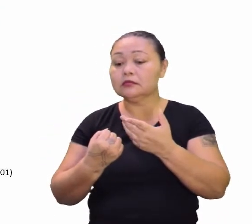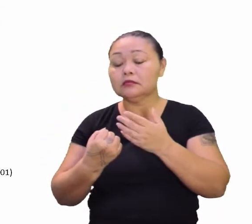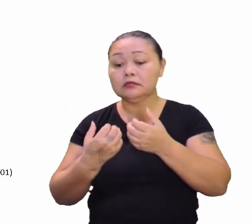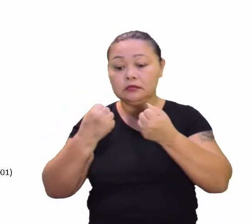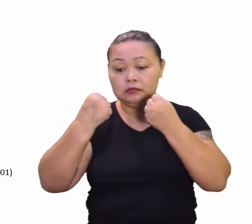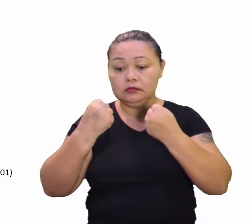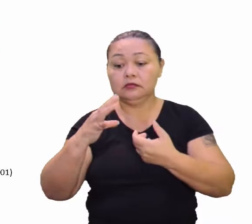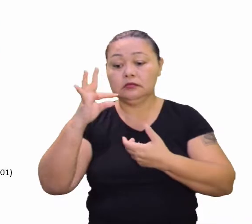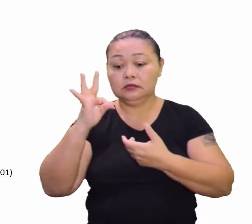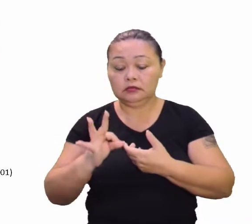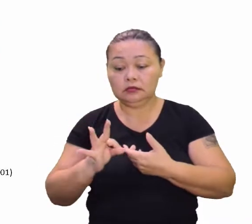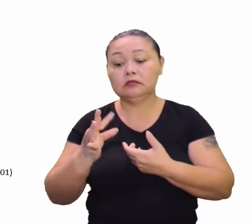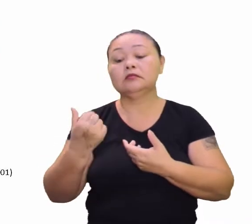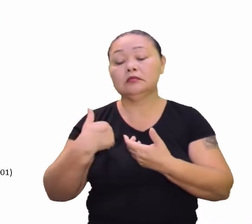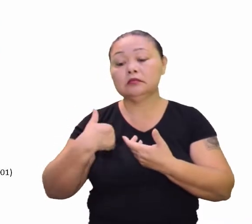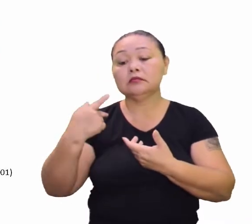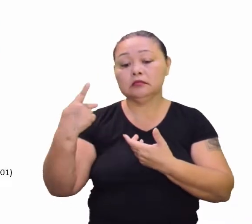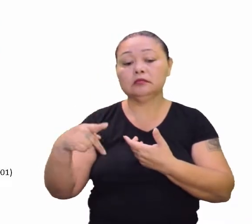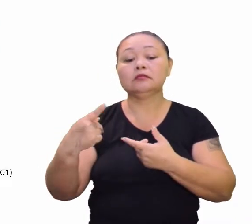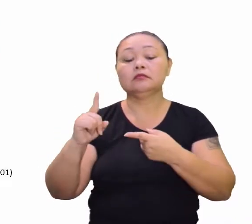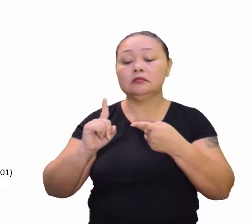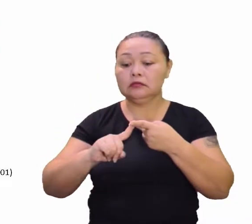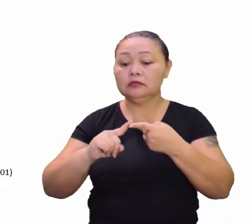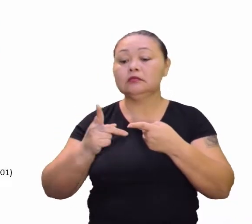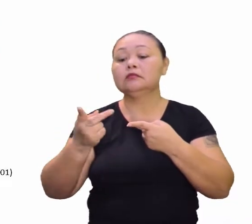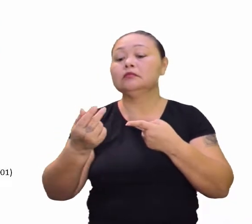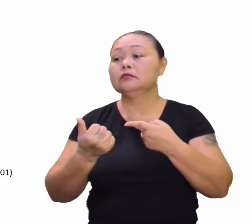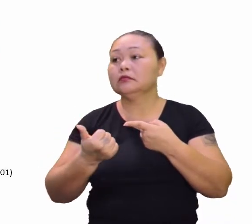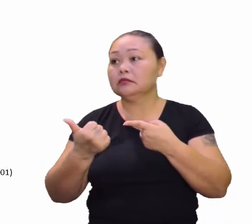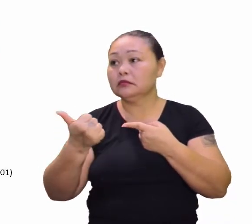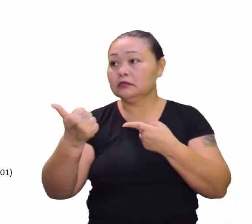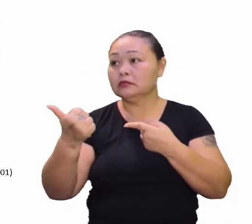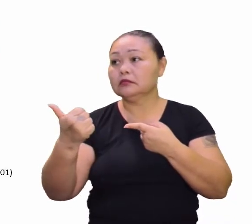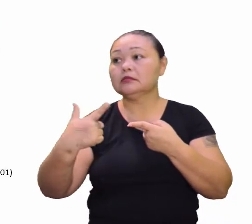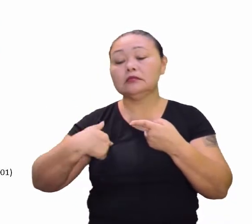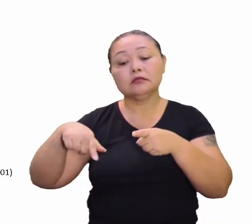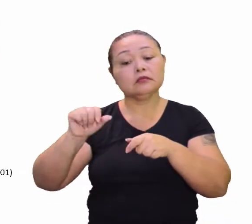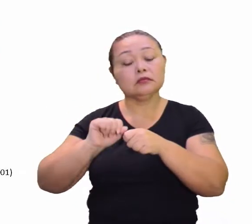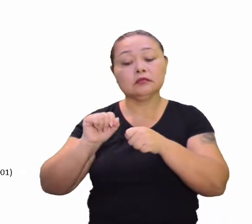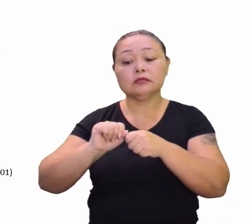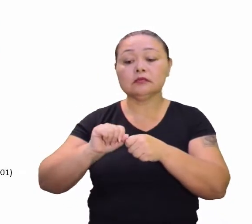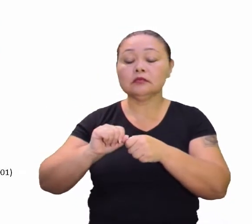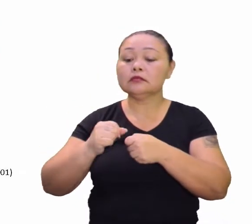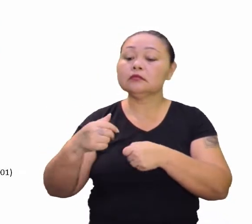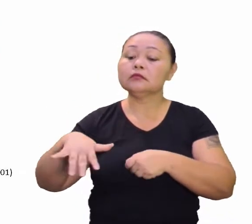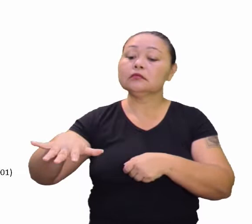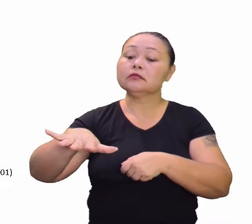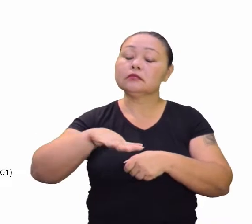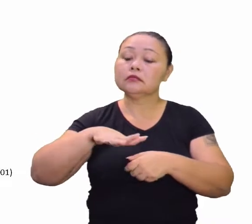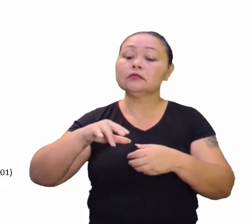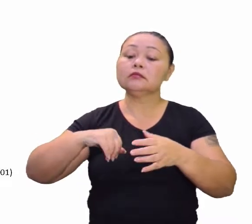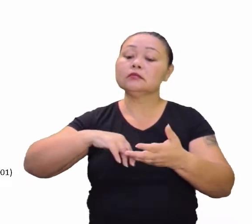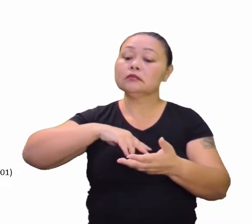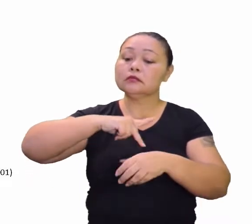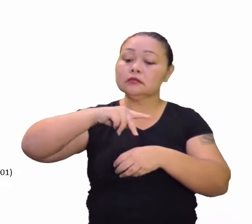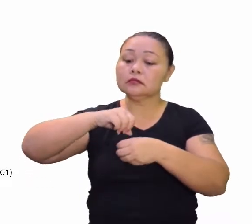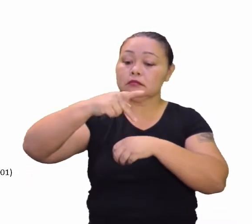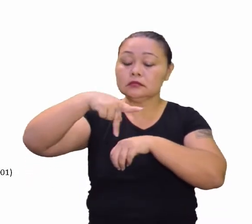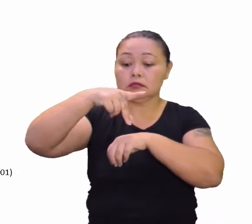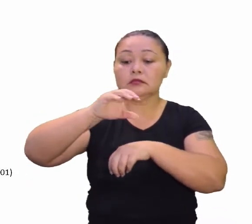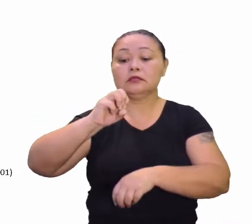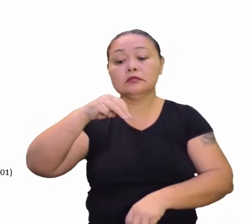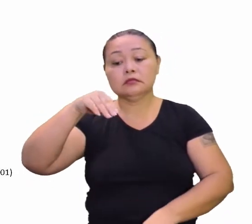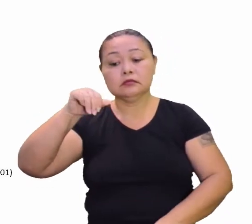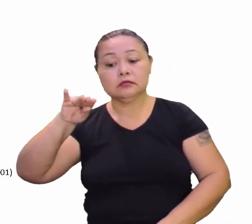por toneladas, In natura? in natura, Primário. é primário também, né? Exatamente. Ela chama, no mercado internacional, chama-se